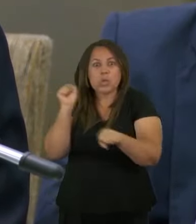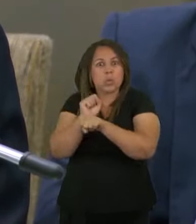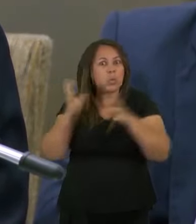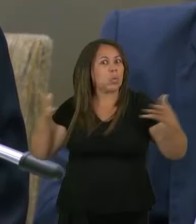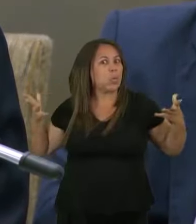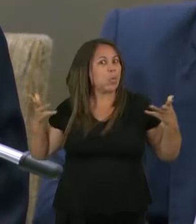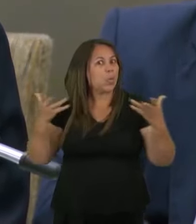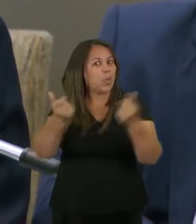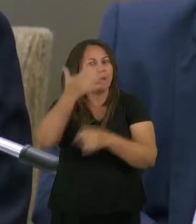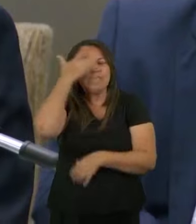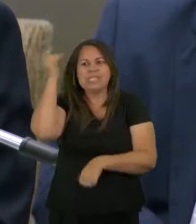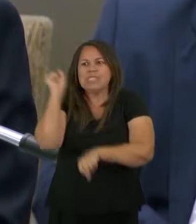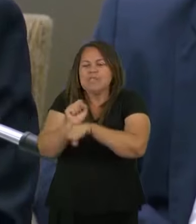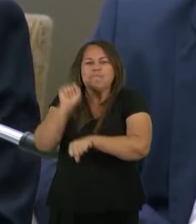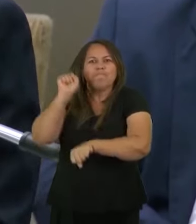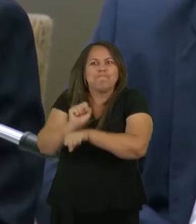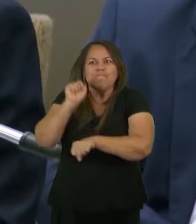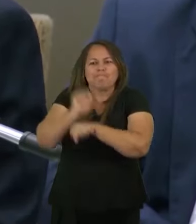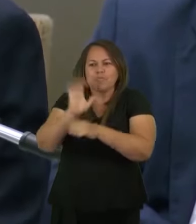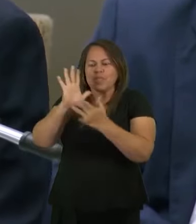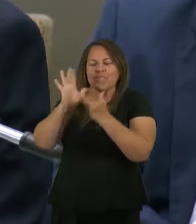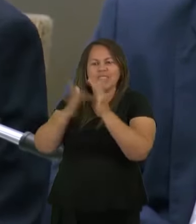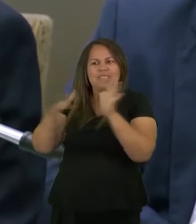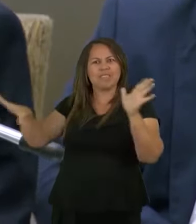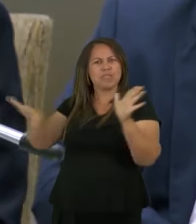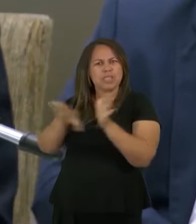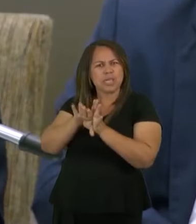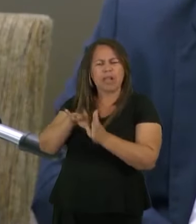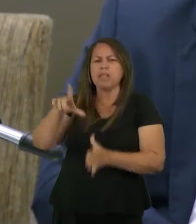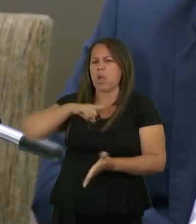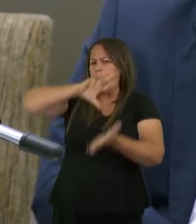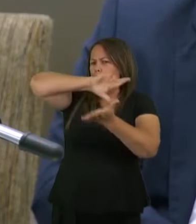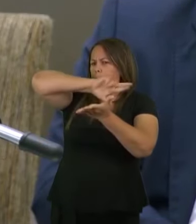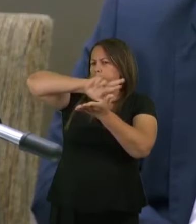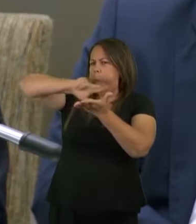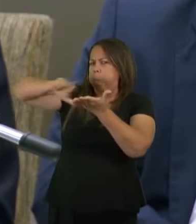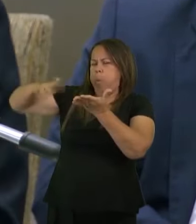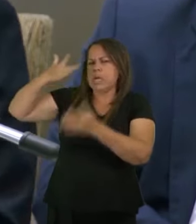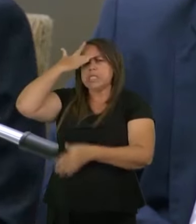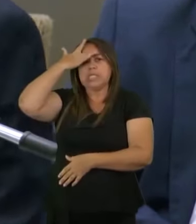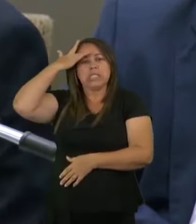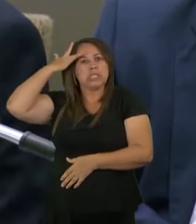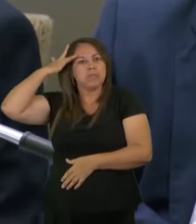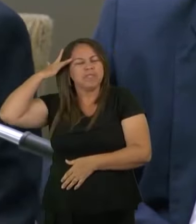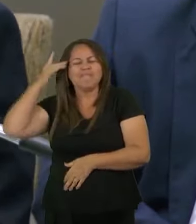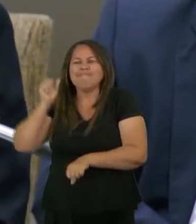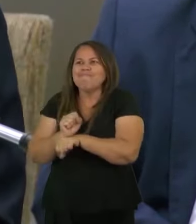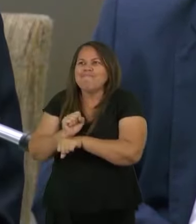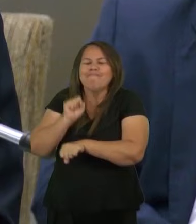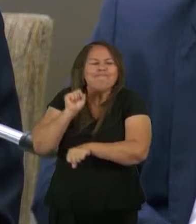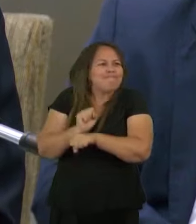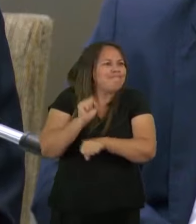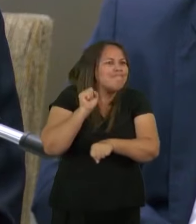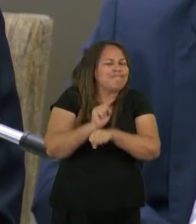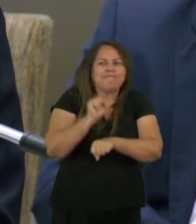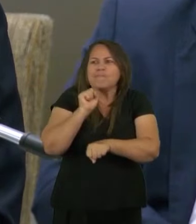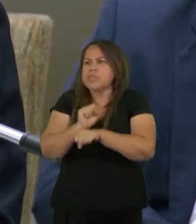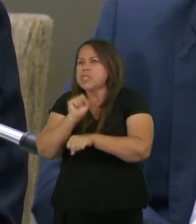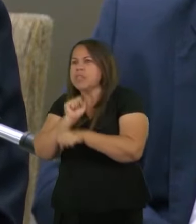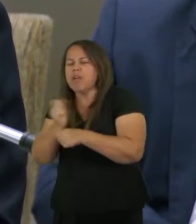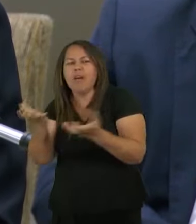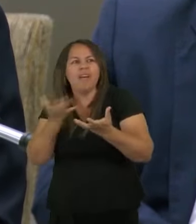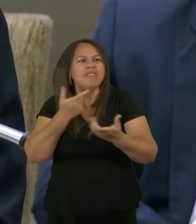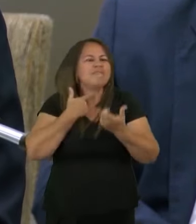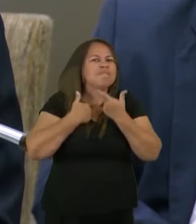estavam esperando. Havia um grande número de pessoas ali que estavam na expectativa de